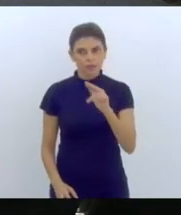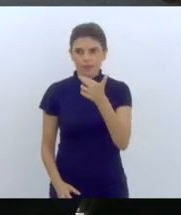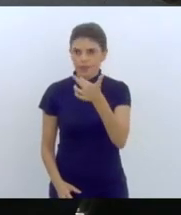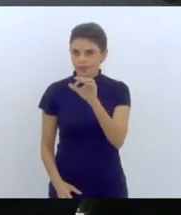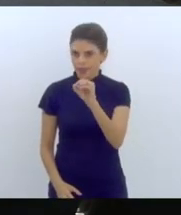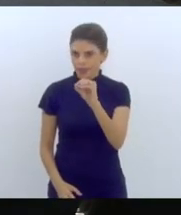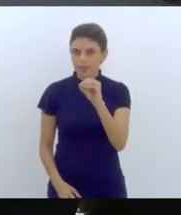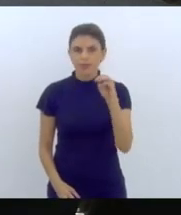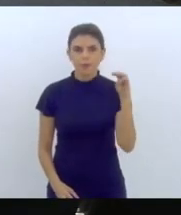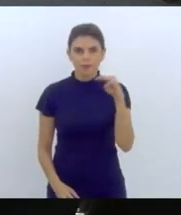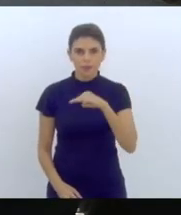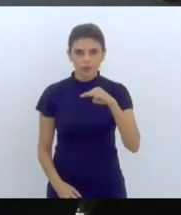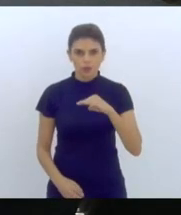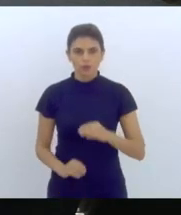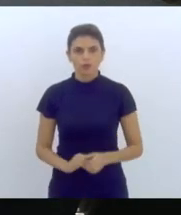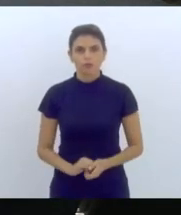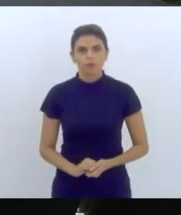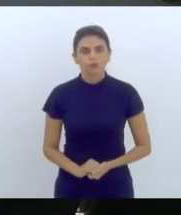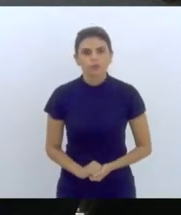regimentais.